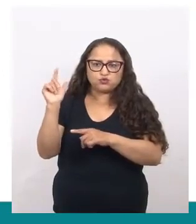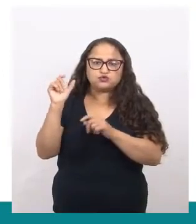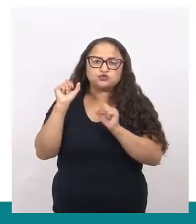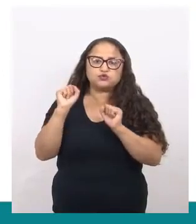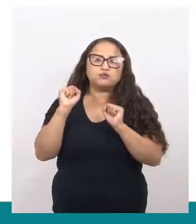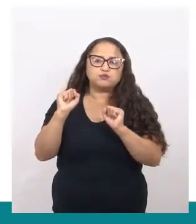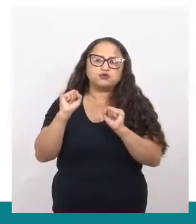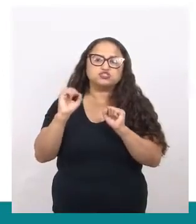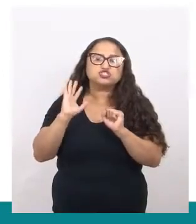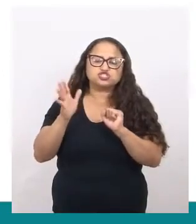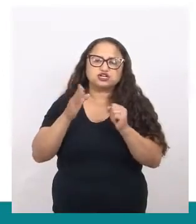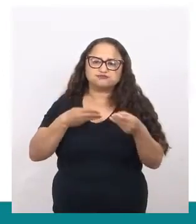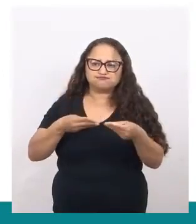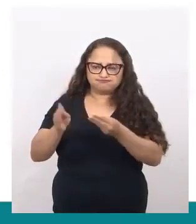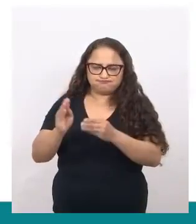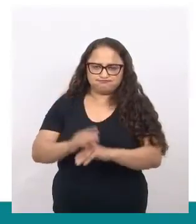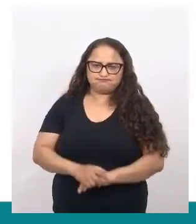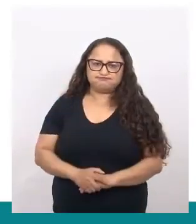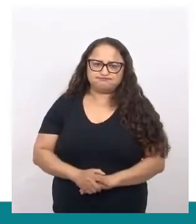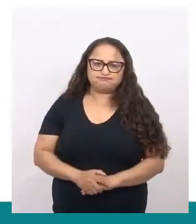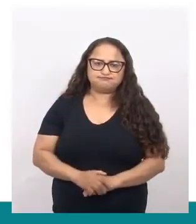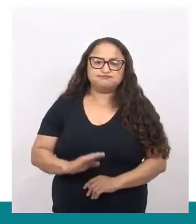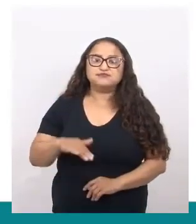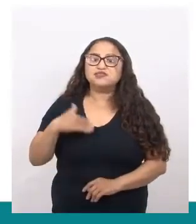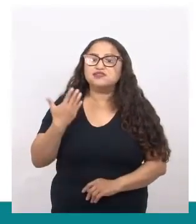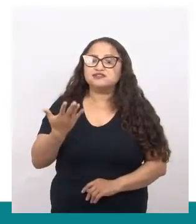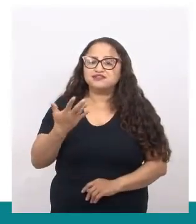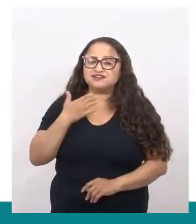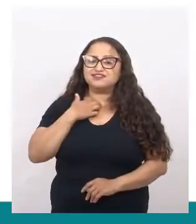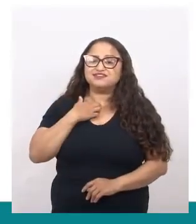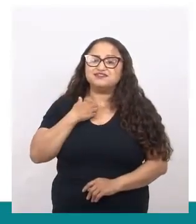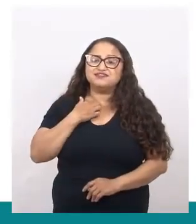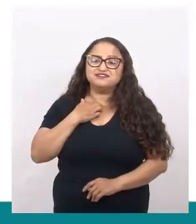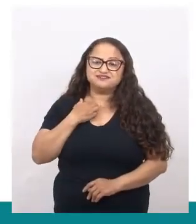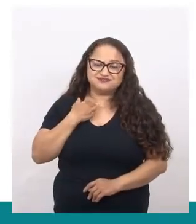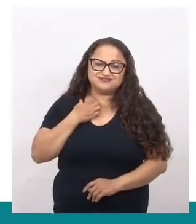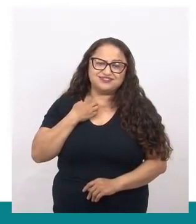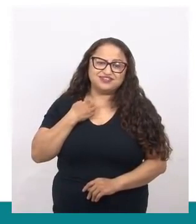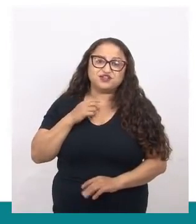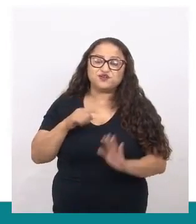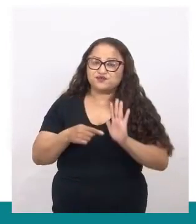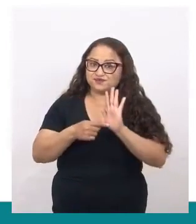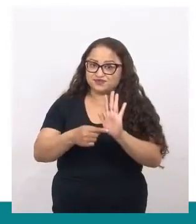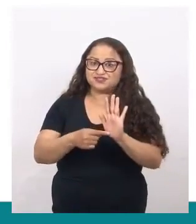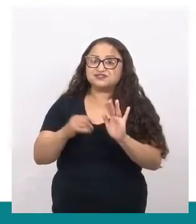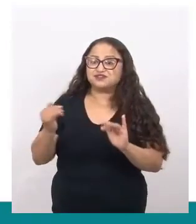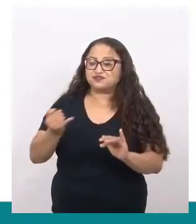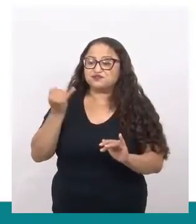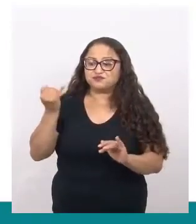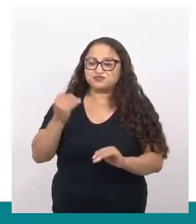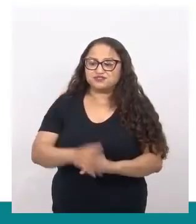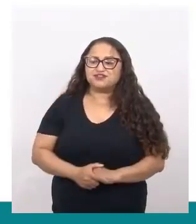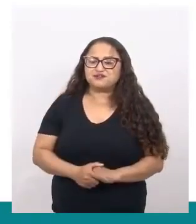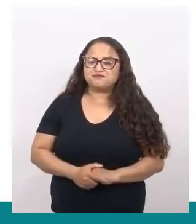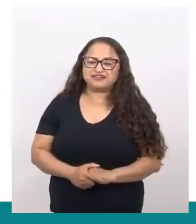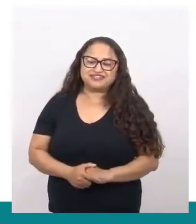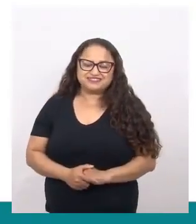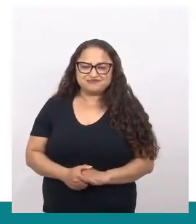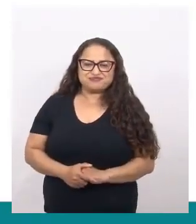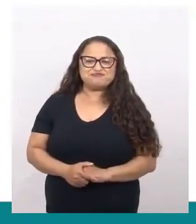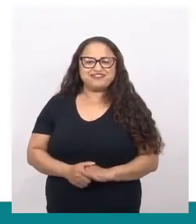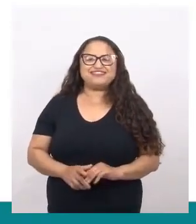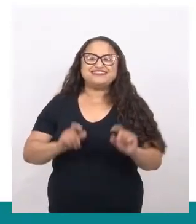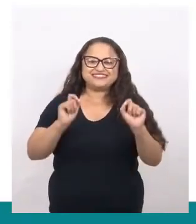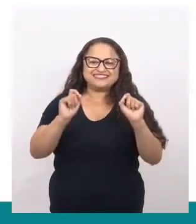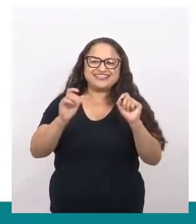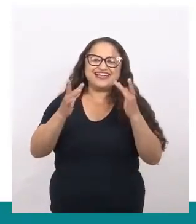forma compulsória. Então, uma coisa para vocês passarem para os docentes: atentem para a manifestação